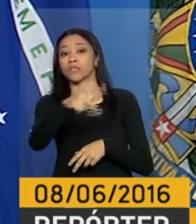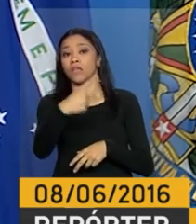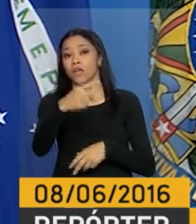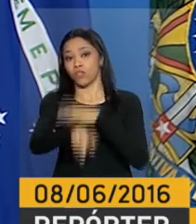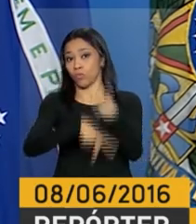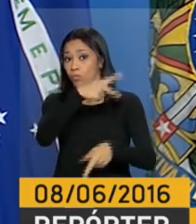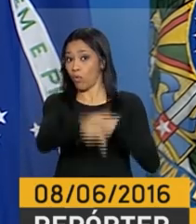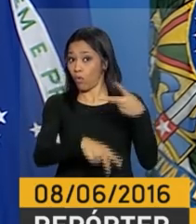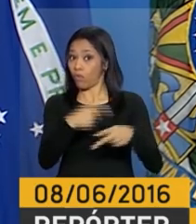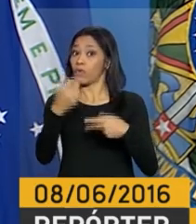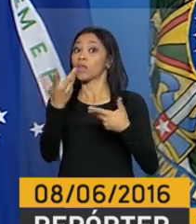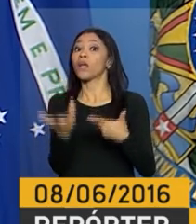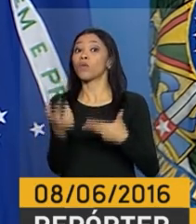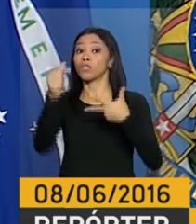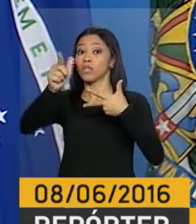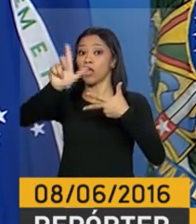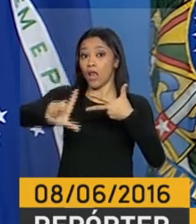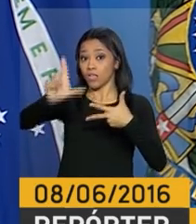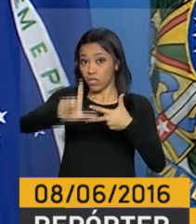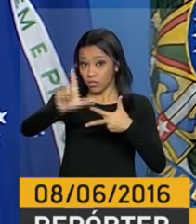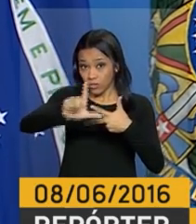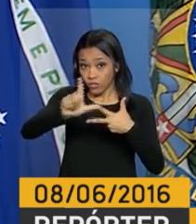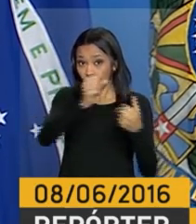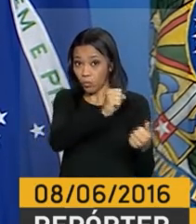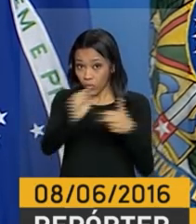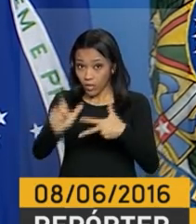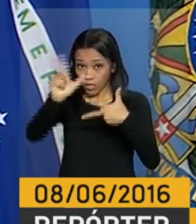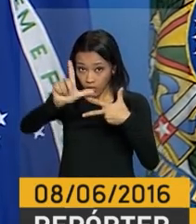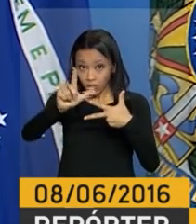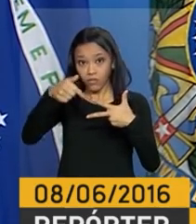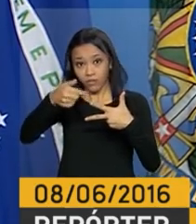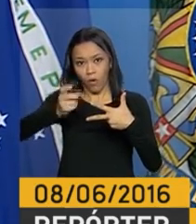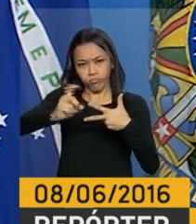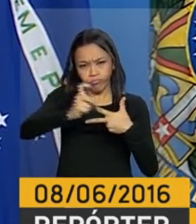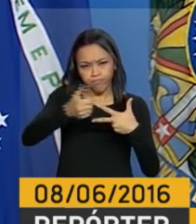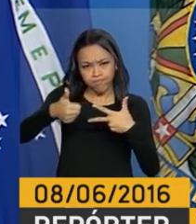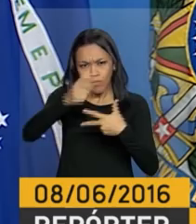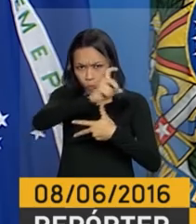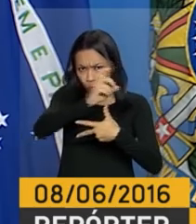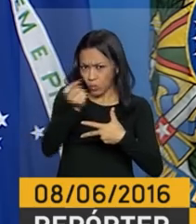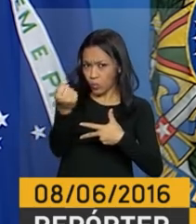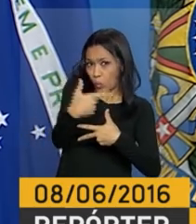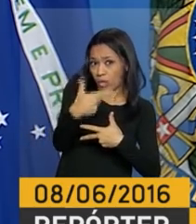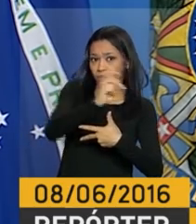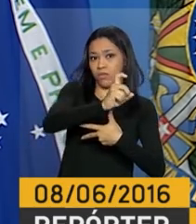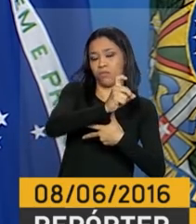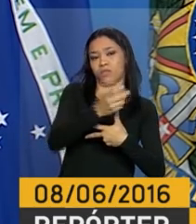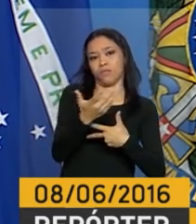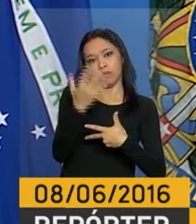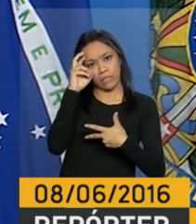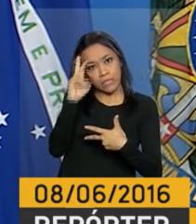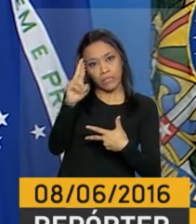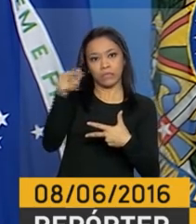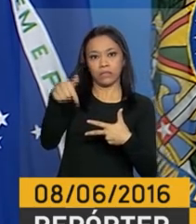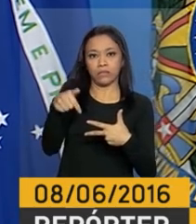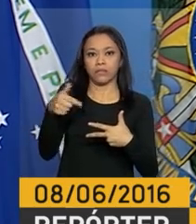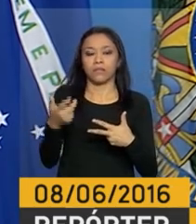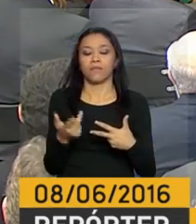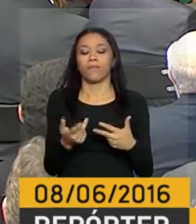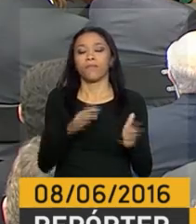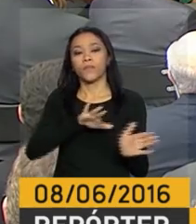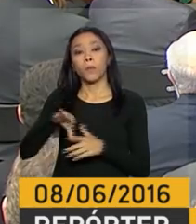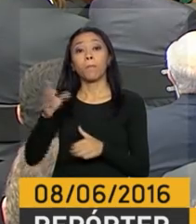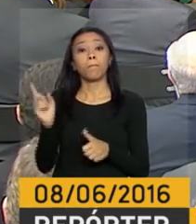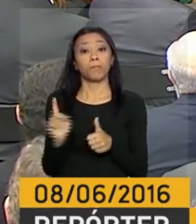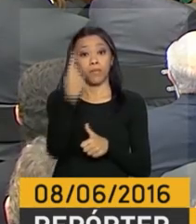no legislativo quem sabe do que no executivo então na na primeira eh Providência que